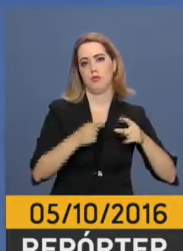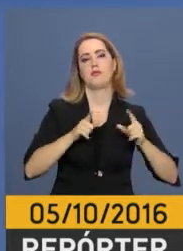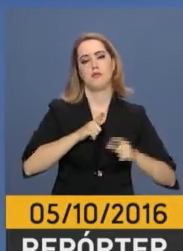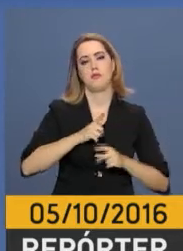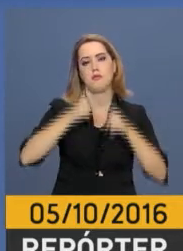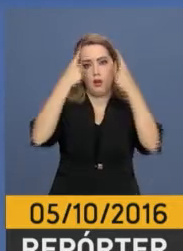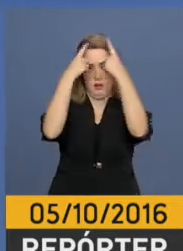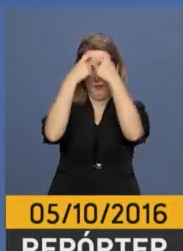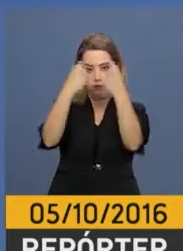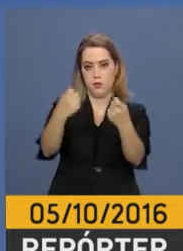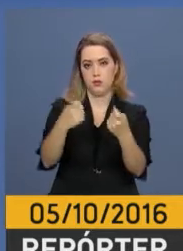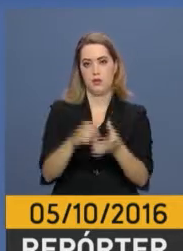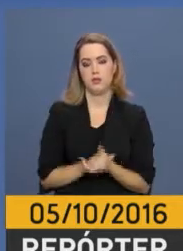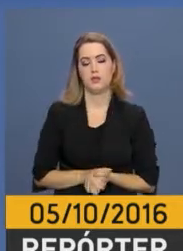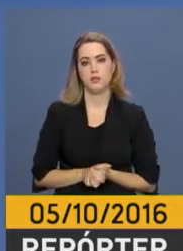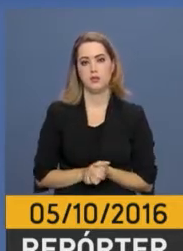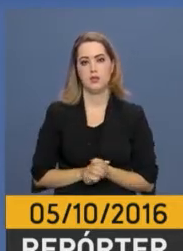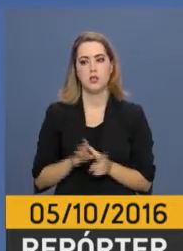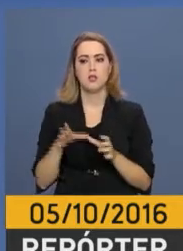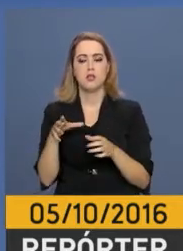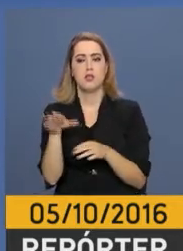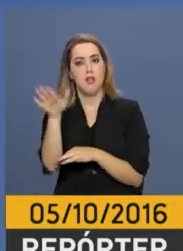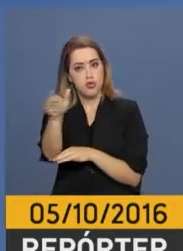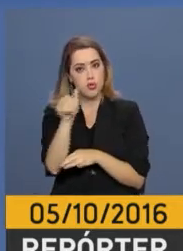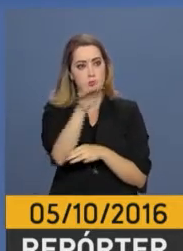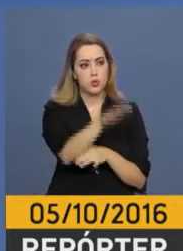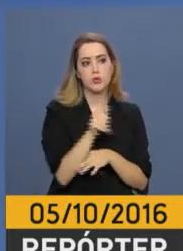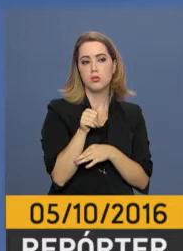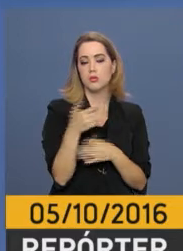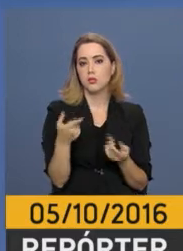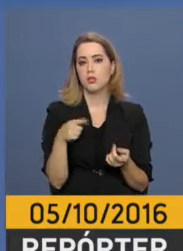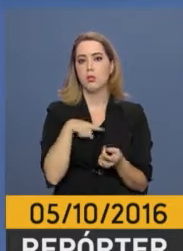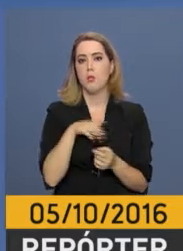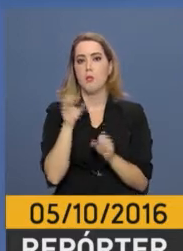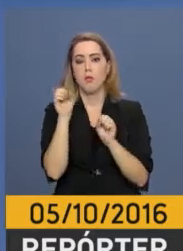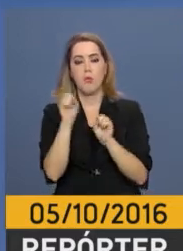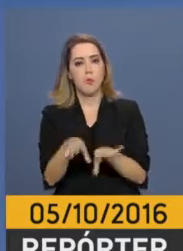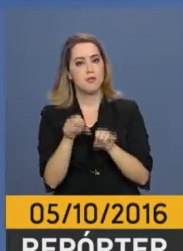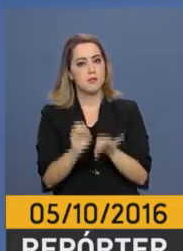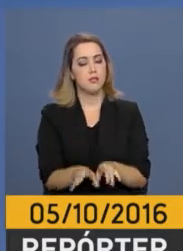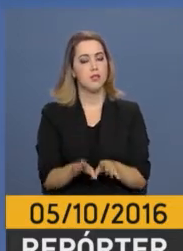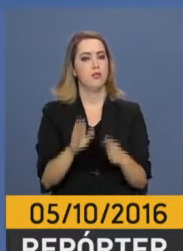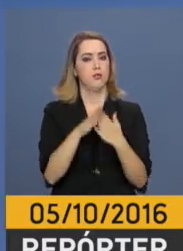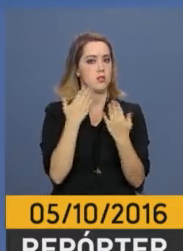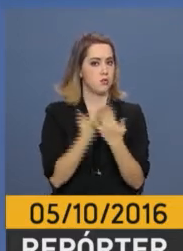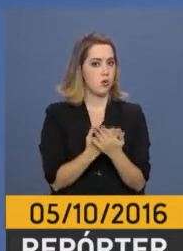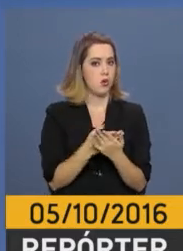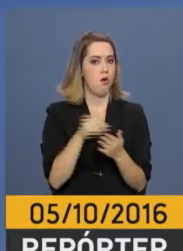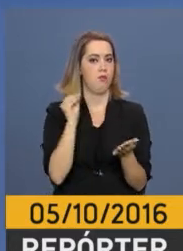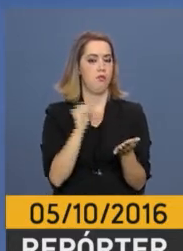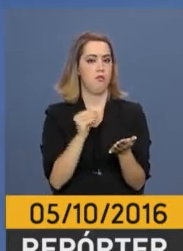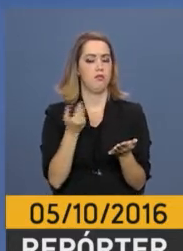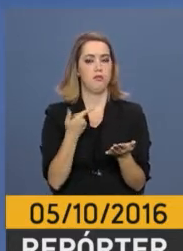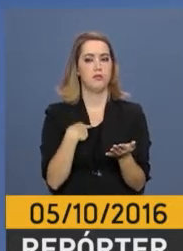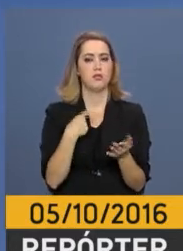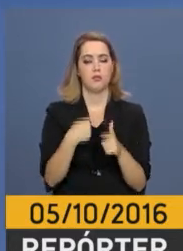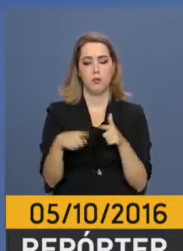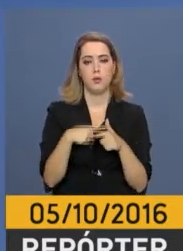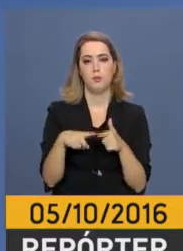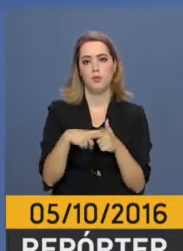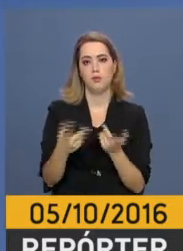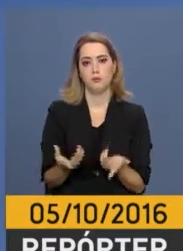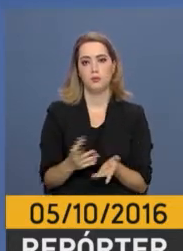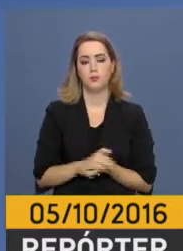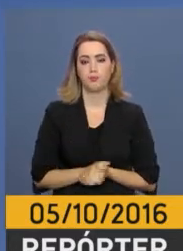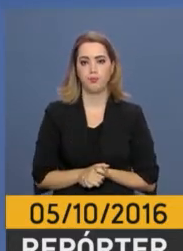né ele vai ele vai acionar a questão da educação já a criança está com problemas né